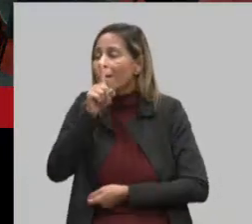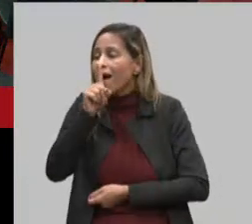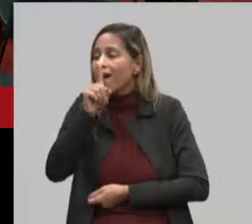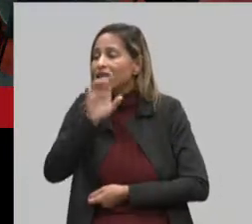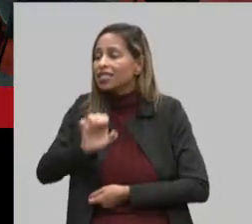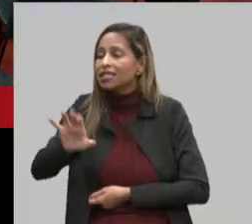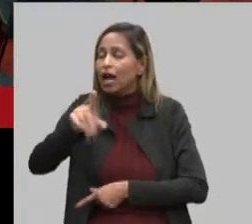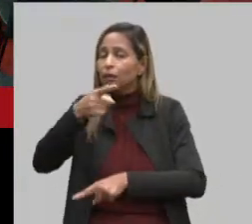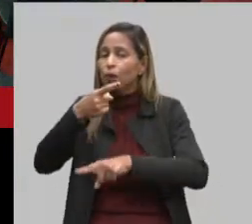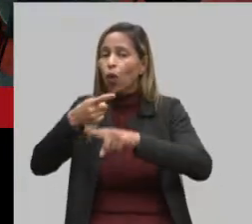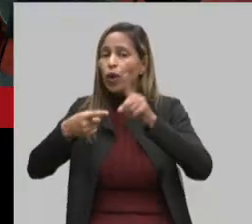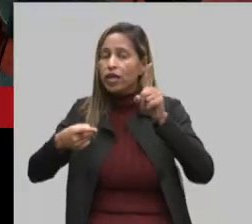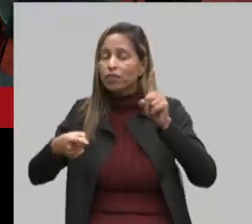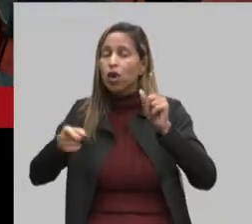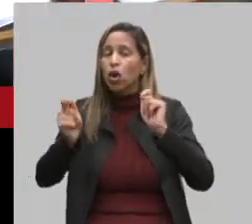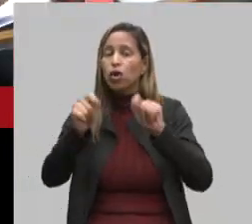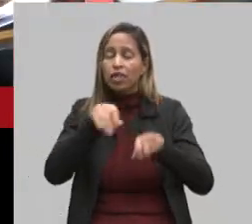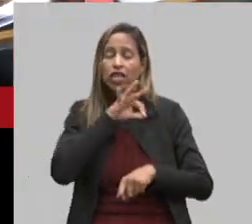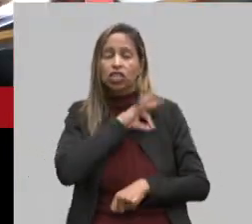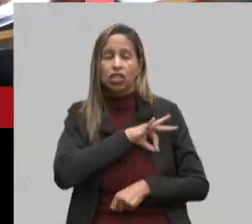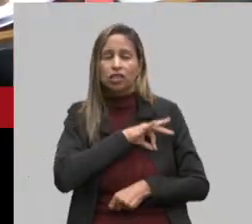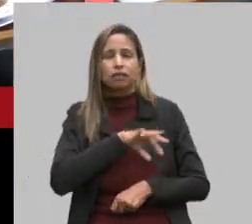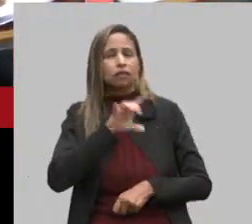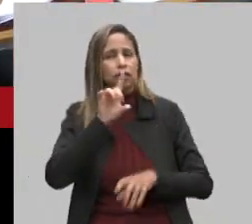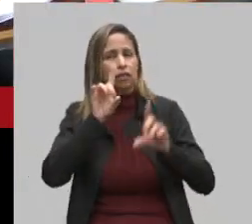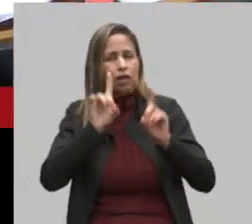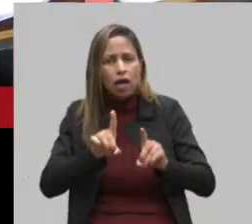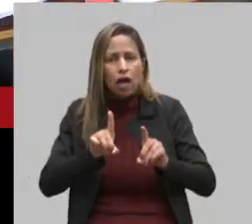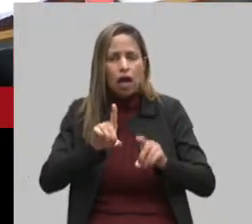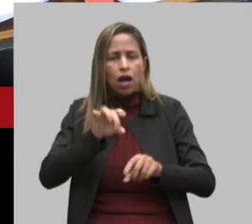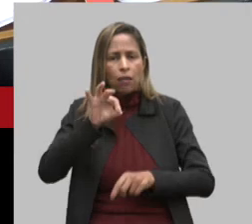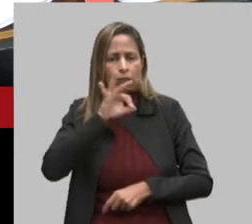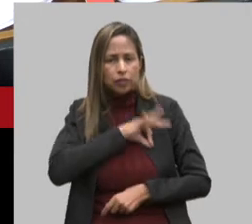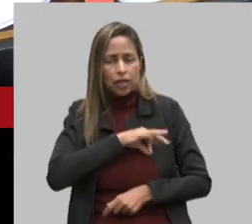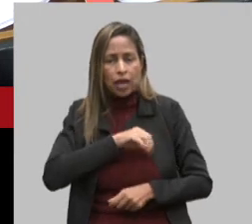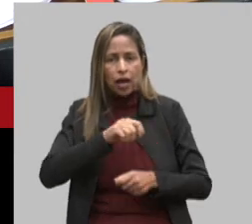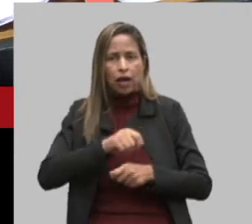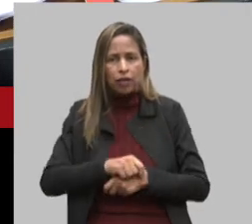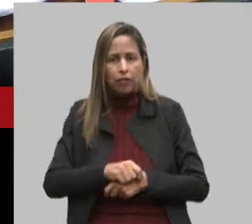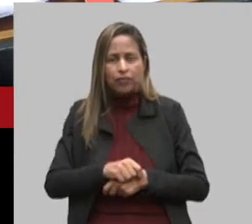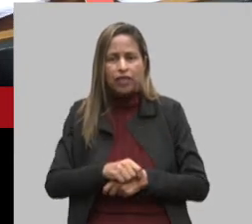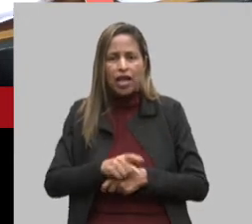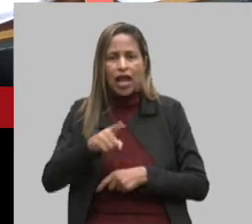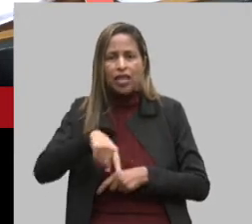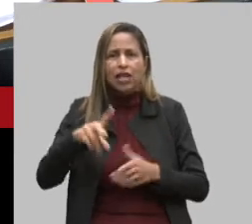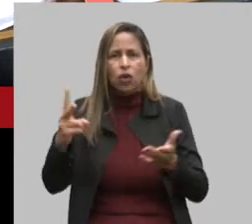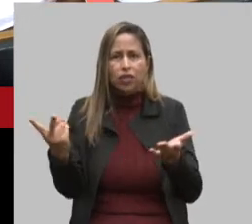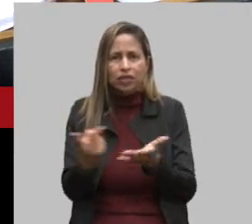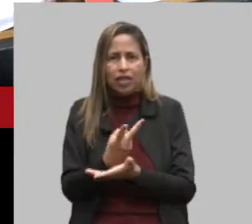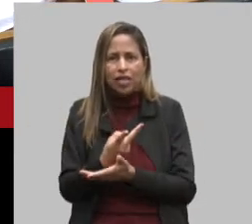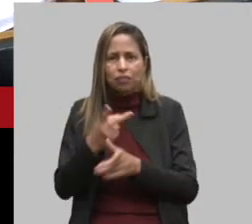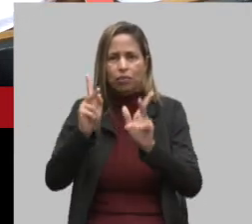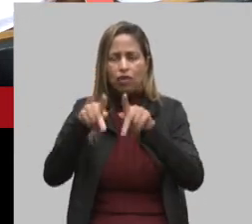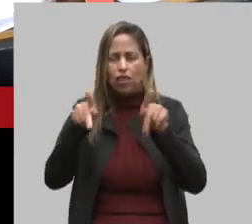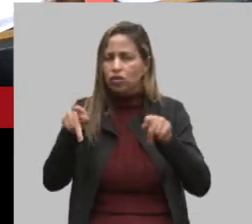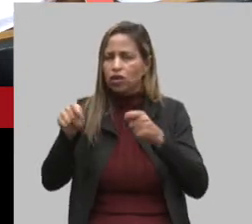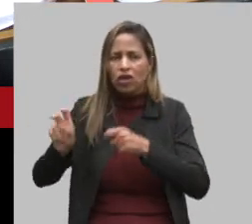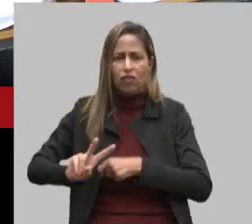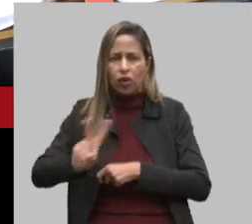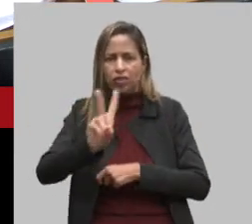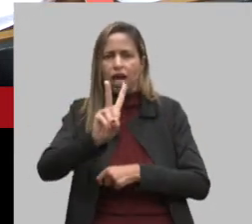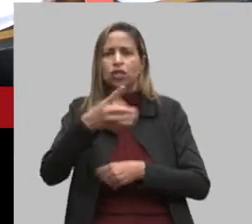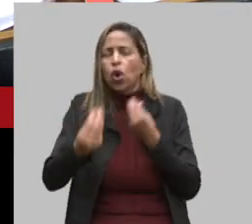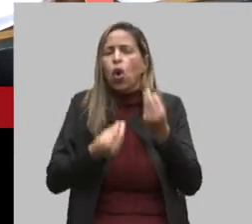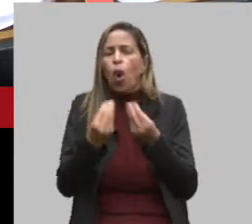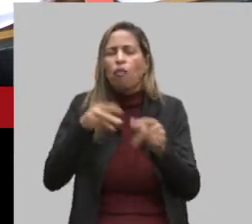que os professores consigam ter um salário Digno nosso estado não paga o piso salarial dos nossos professores e essa é a questão nossos professores não são valorizados e como a gente vai